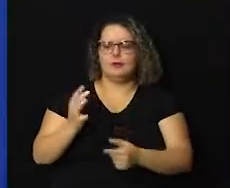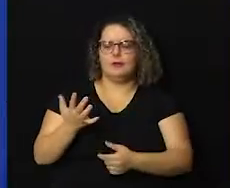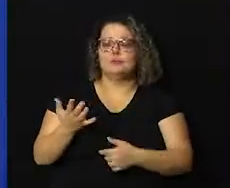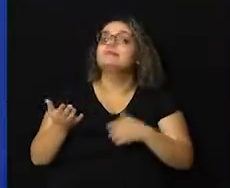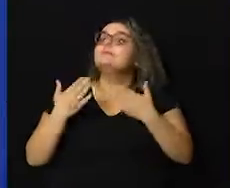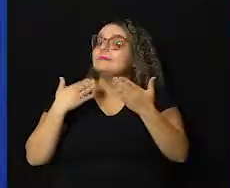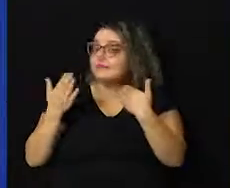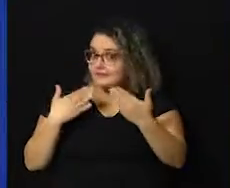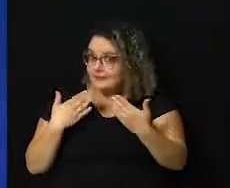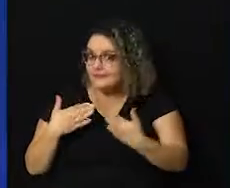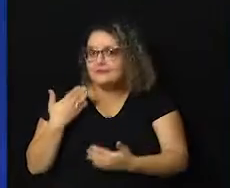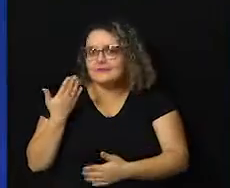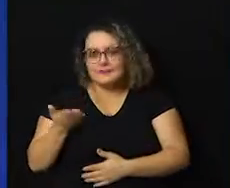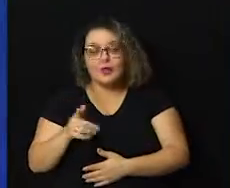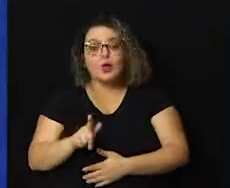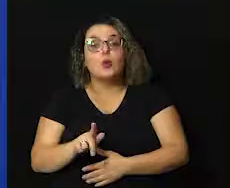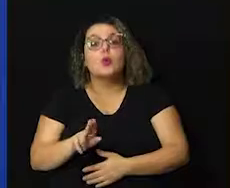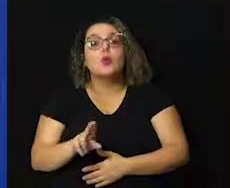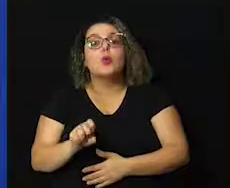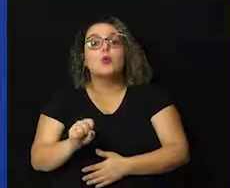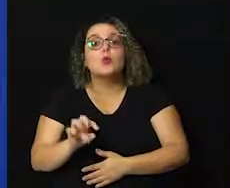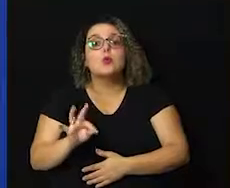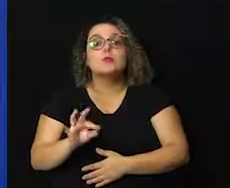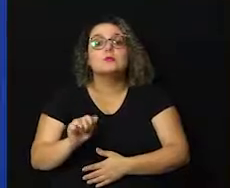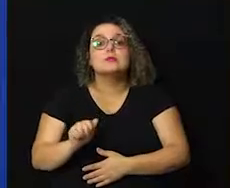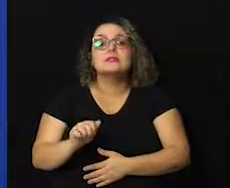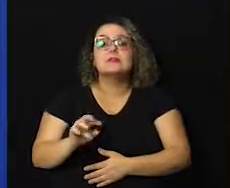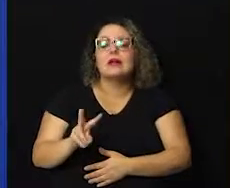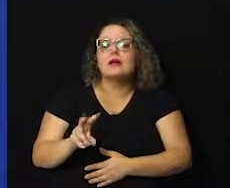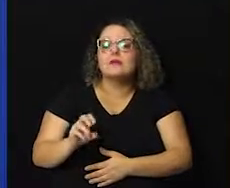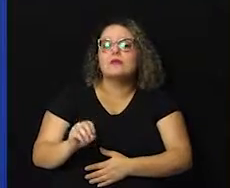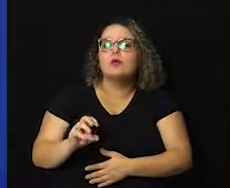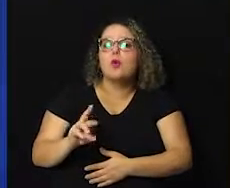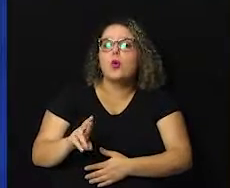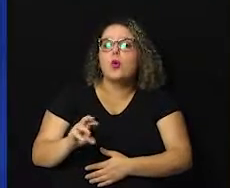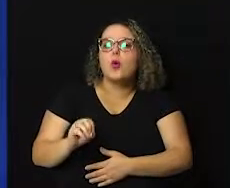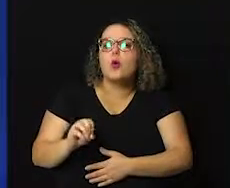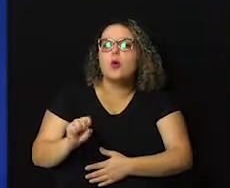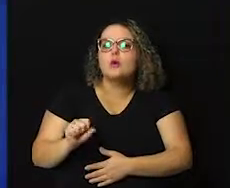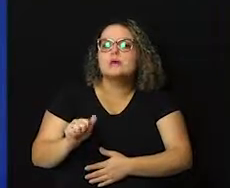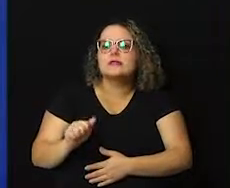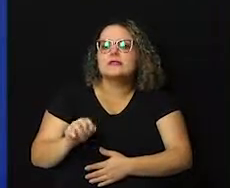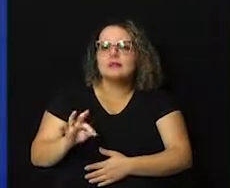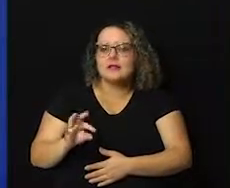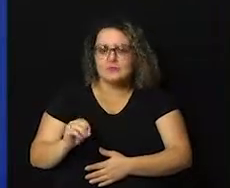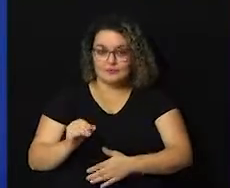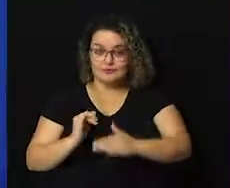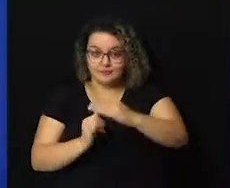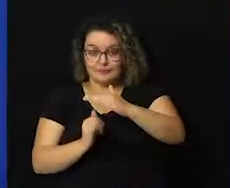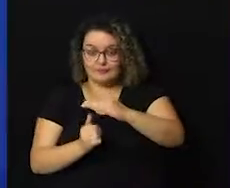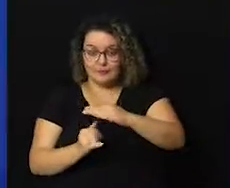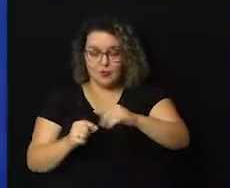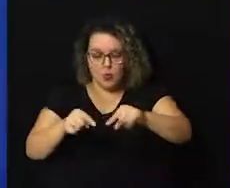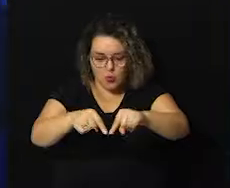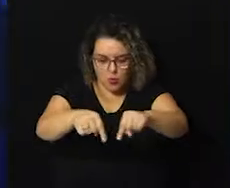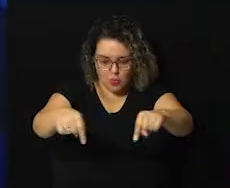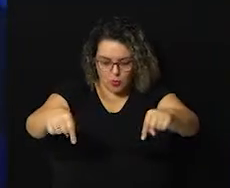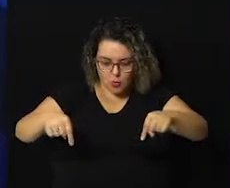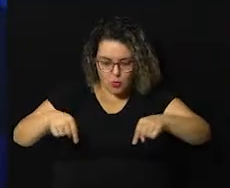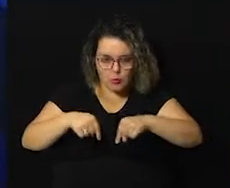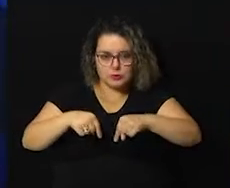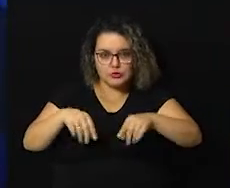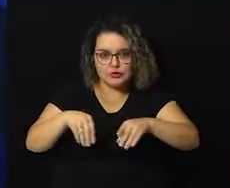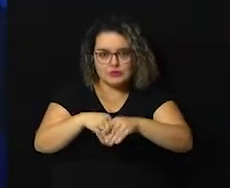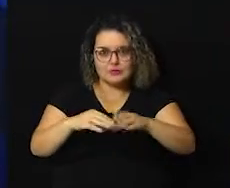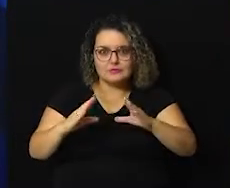Olha nós vamos conversar então com o Gustavo pozzato que ele é da Startup um cômodo